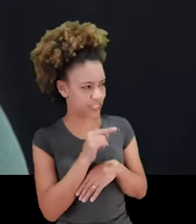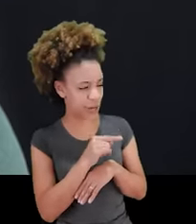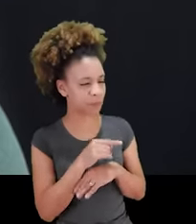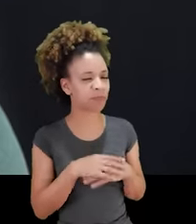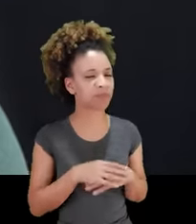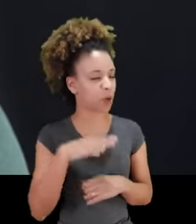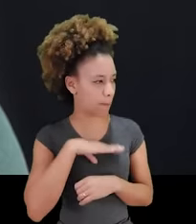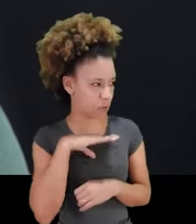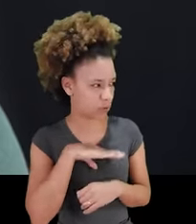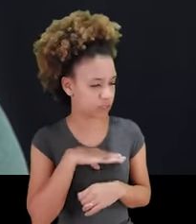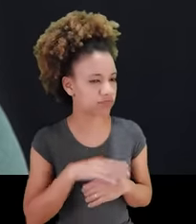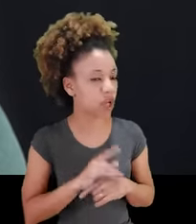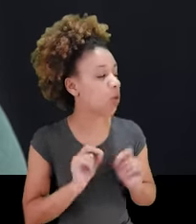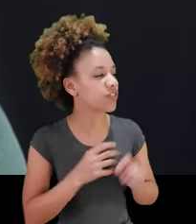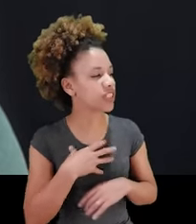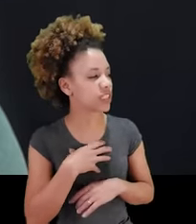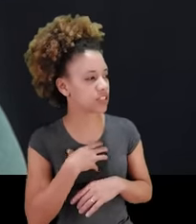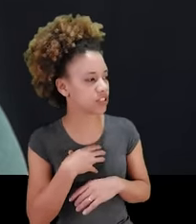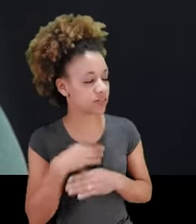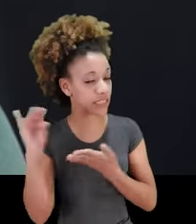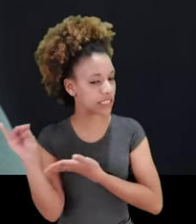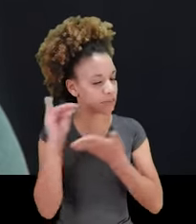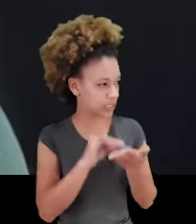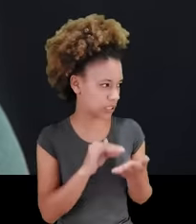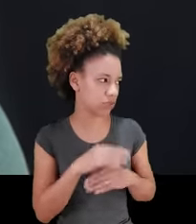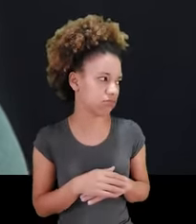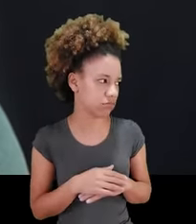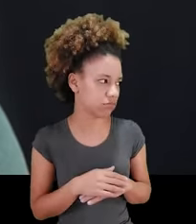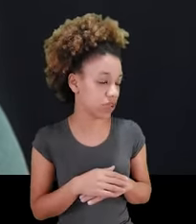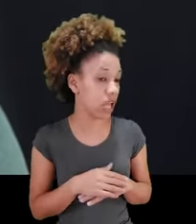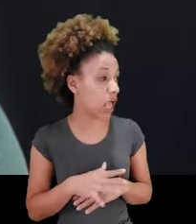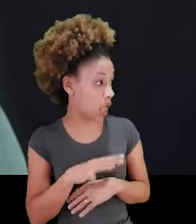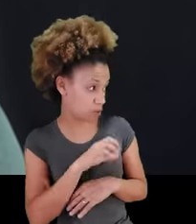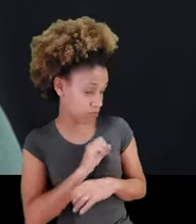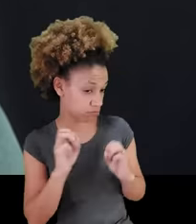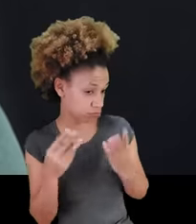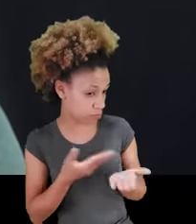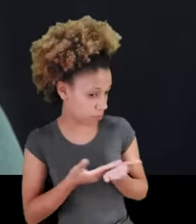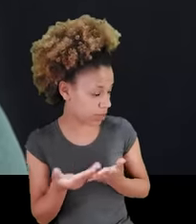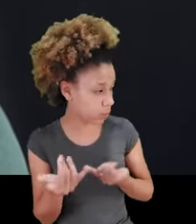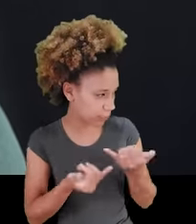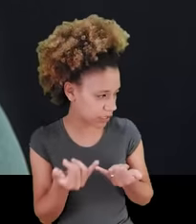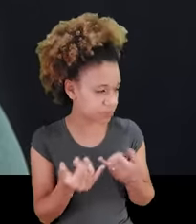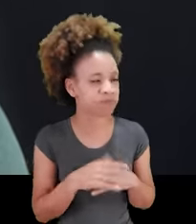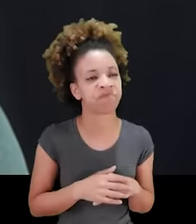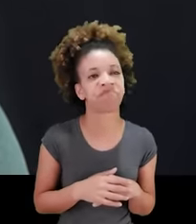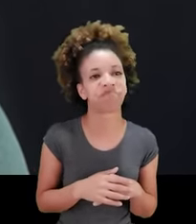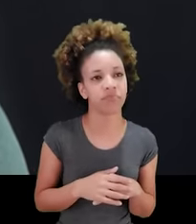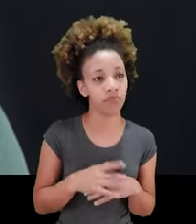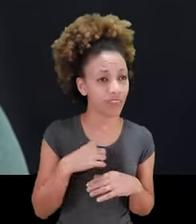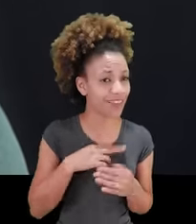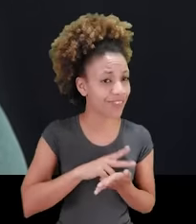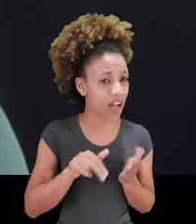Você, como português, assim, o que, que você está sentindo das imigrações? Assim? Eu no meu show, eu começo brincando que eu falo, até falei para você,